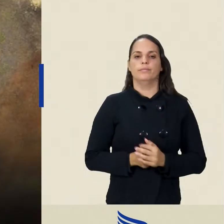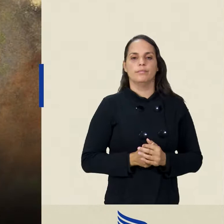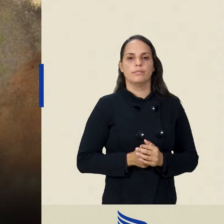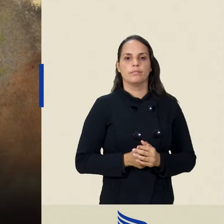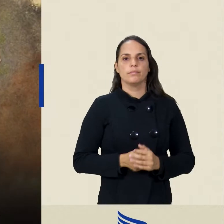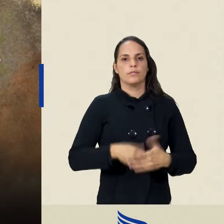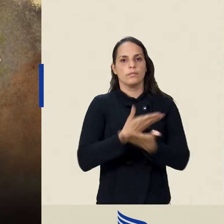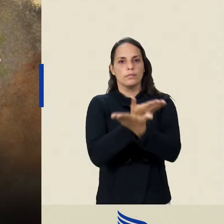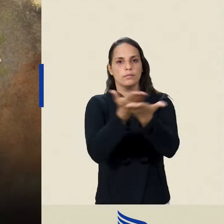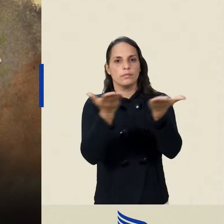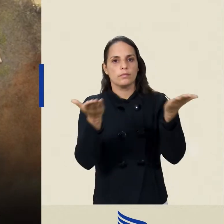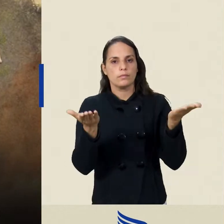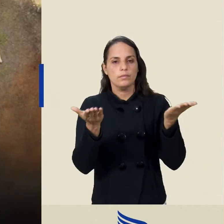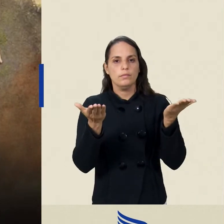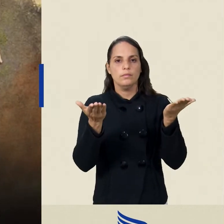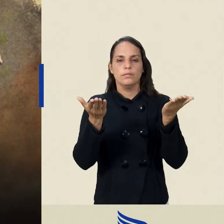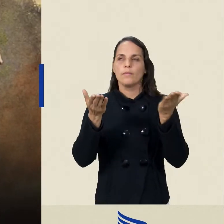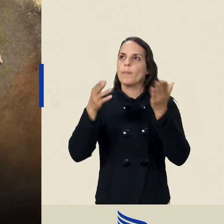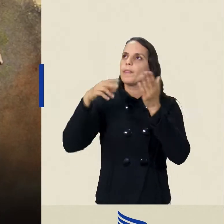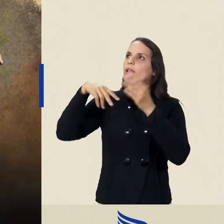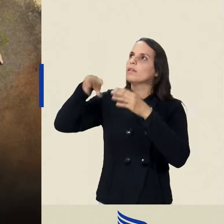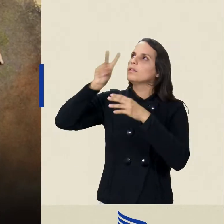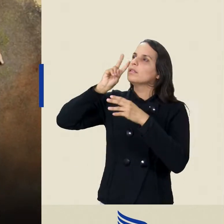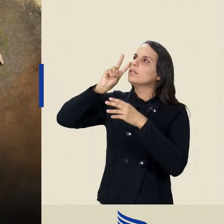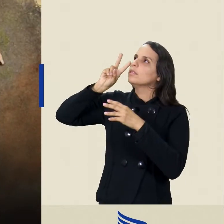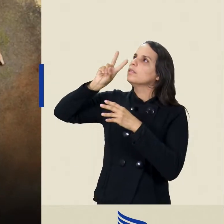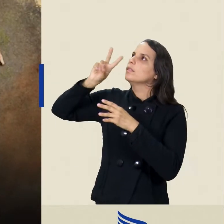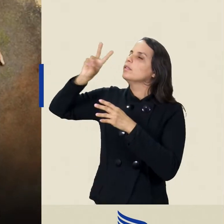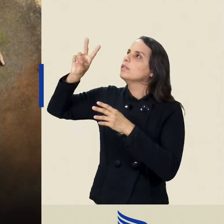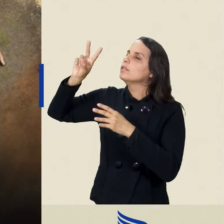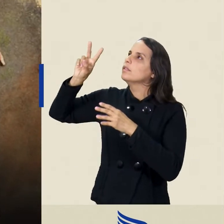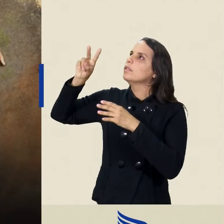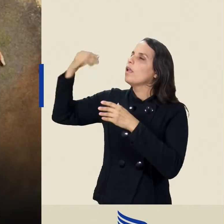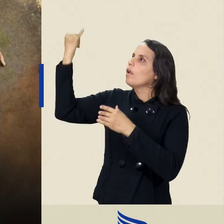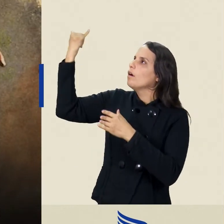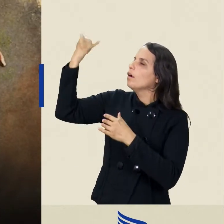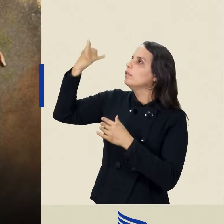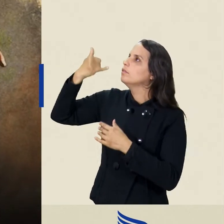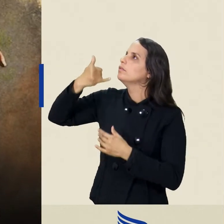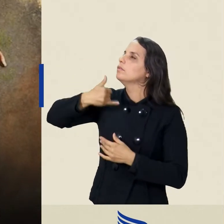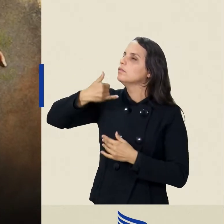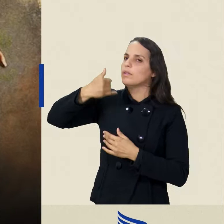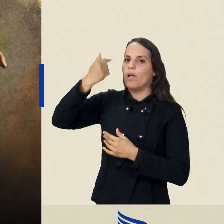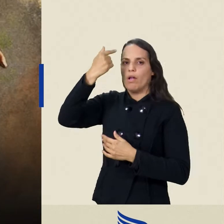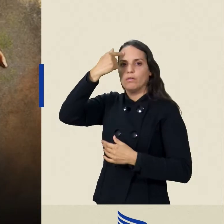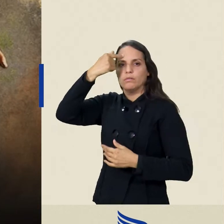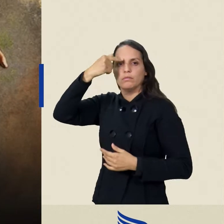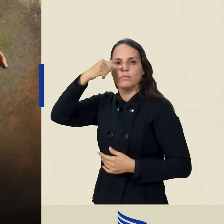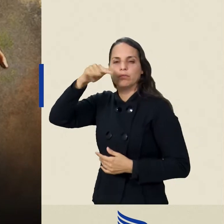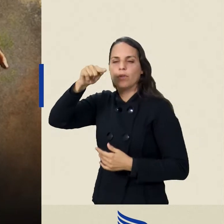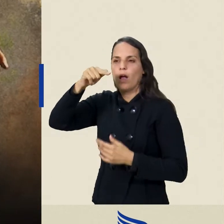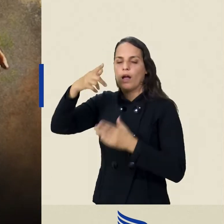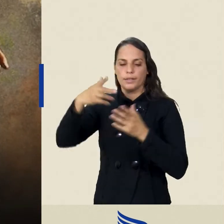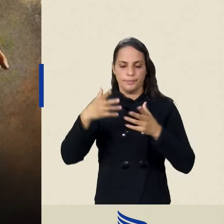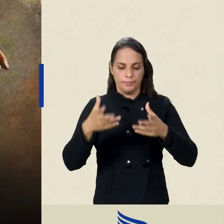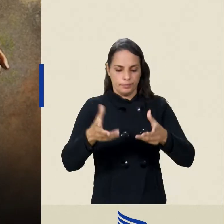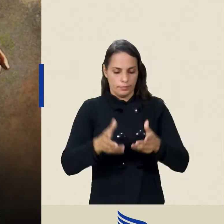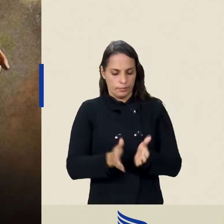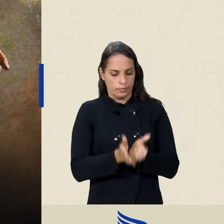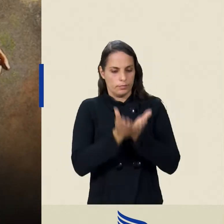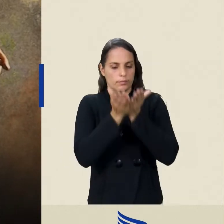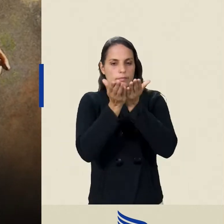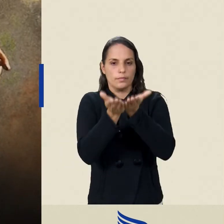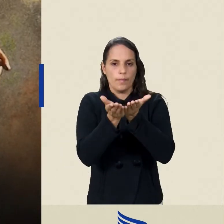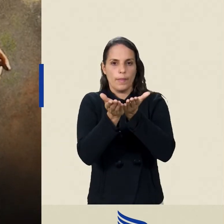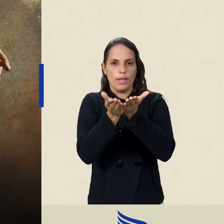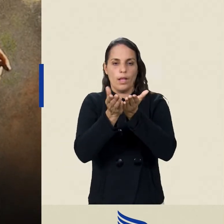voz que eu do céu tinha ouvido tornou a falar comigo e disse: Vai e toma o livrinho aberto da mão do anjo